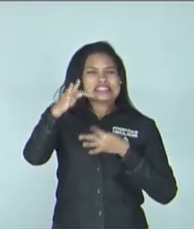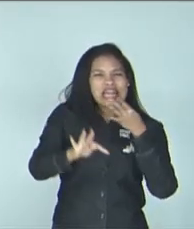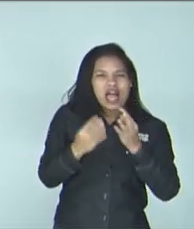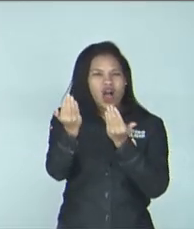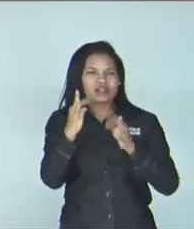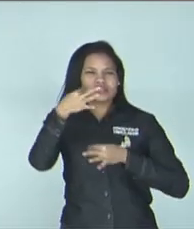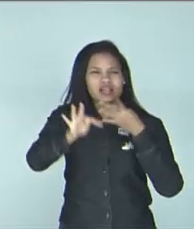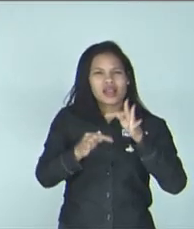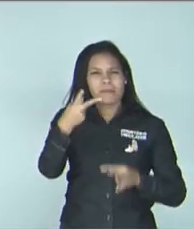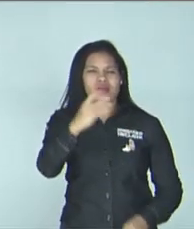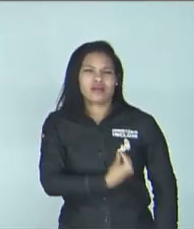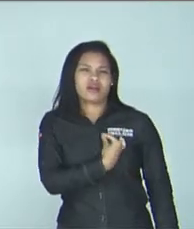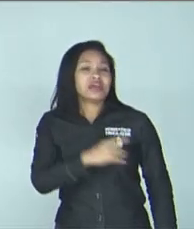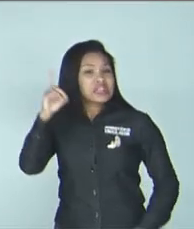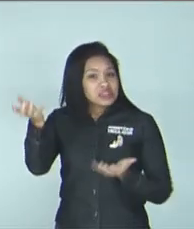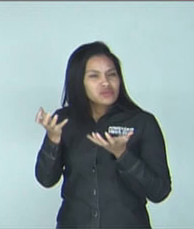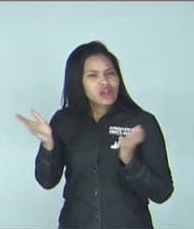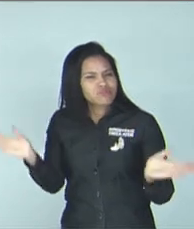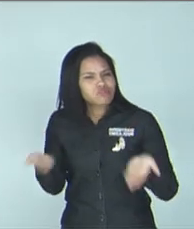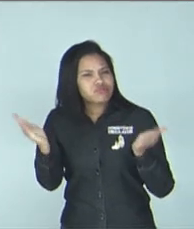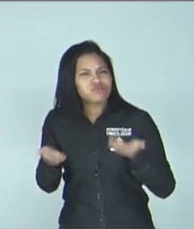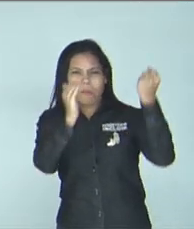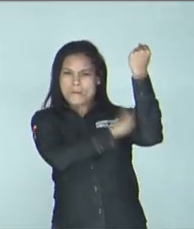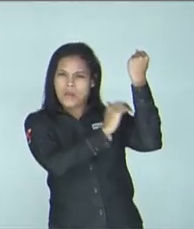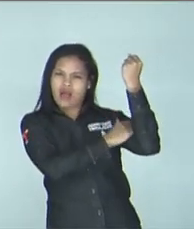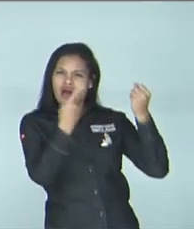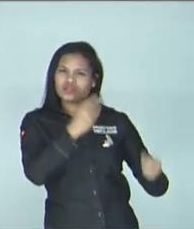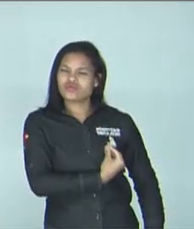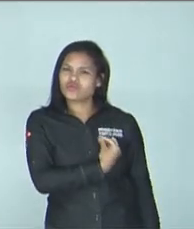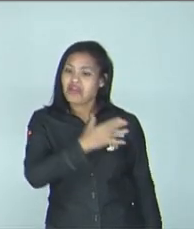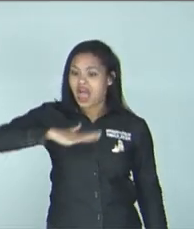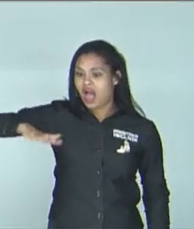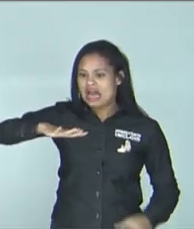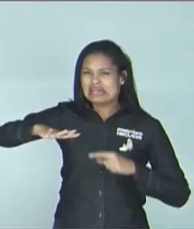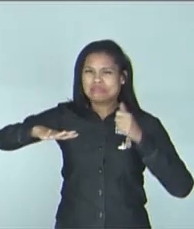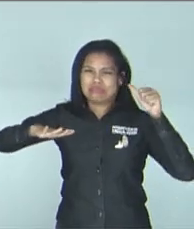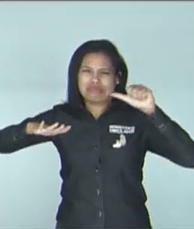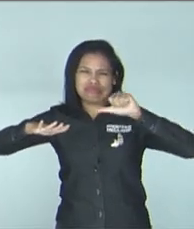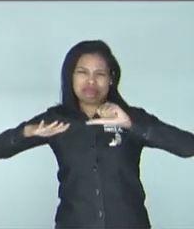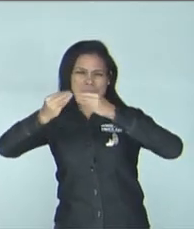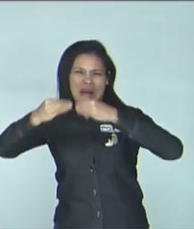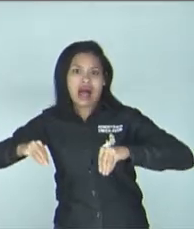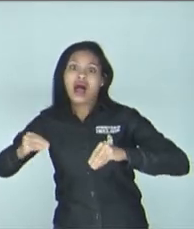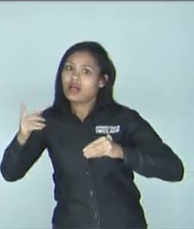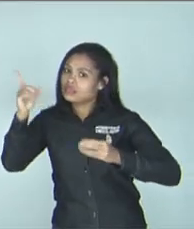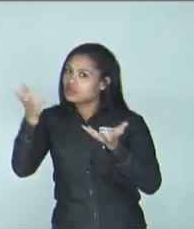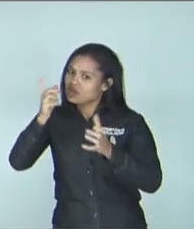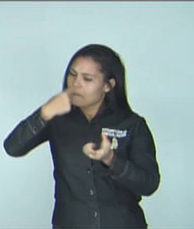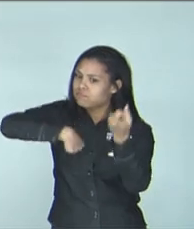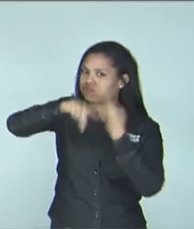quer empoderar você em alguma área se deus te mudar um rumo da sua história oi